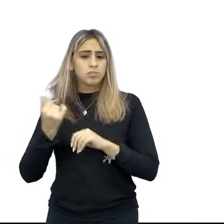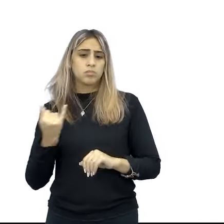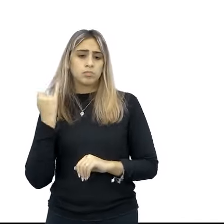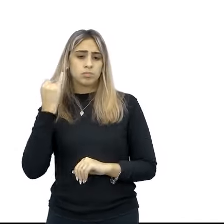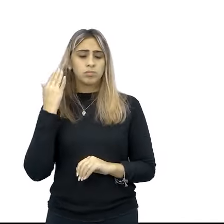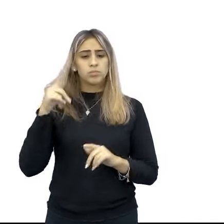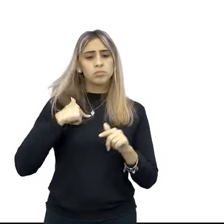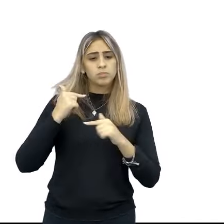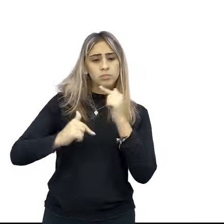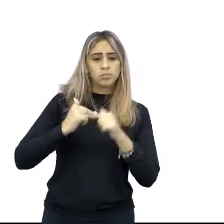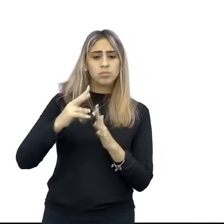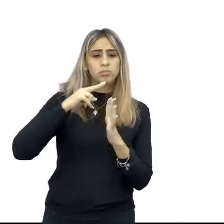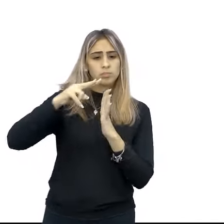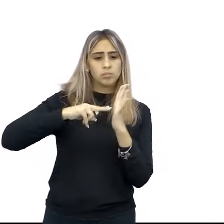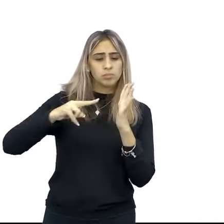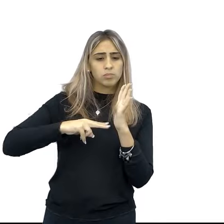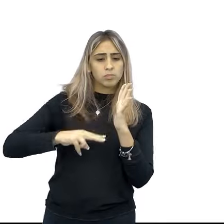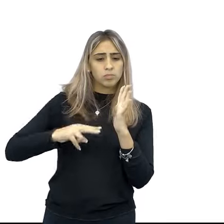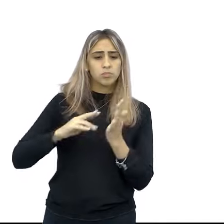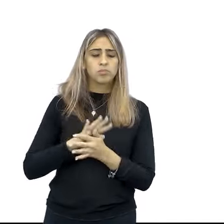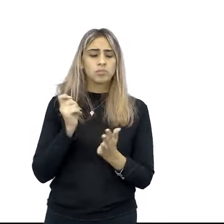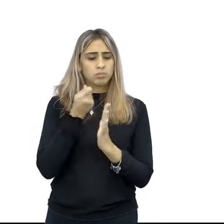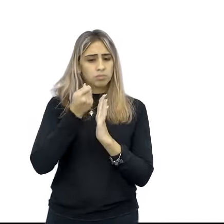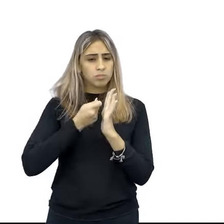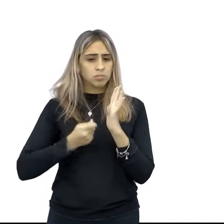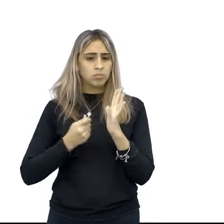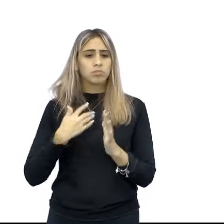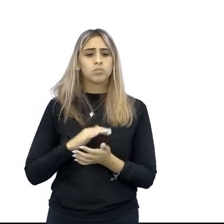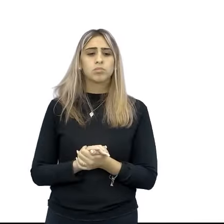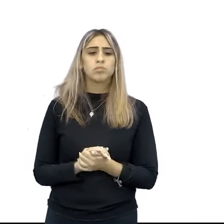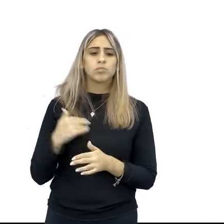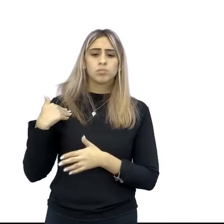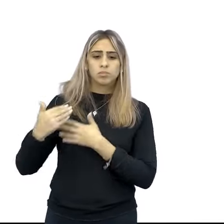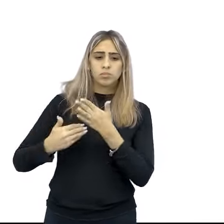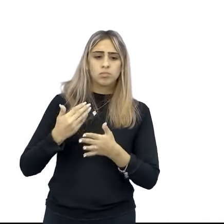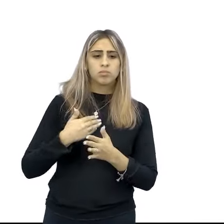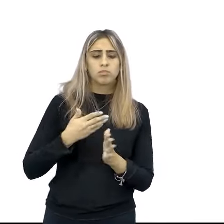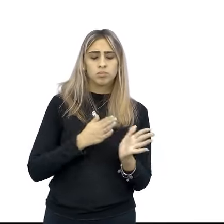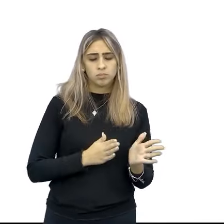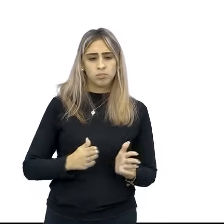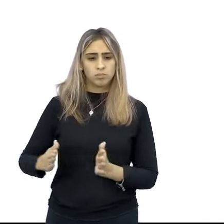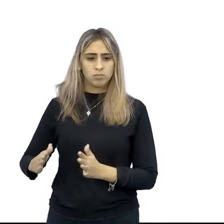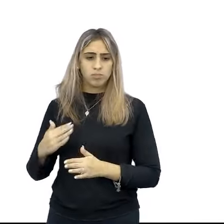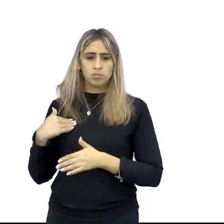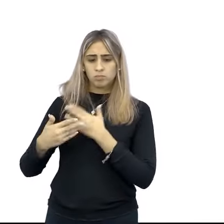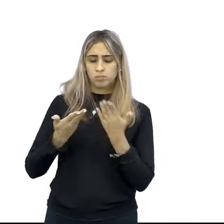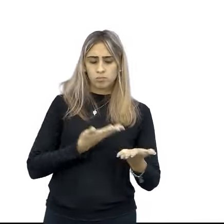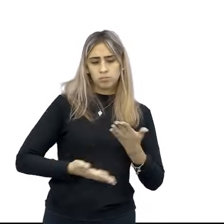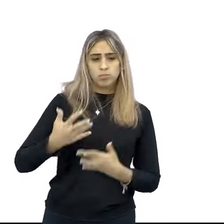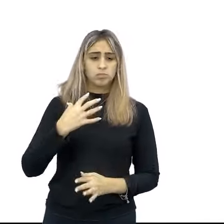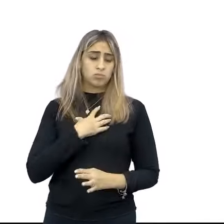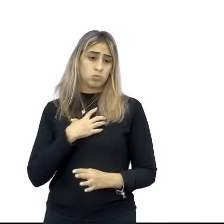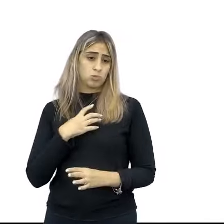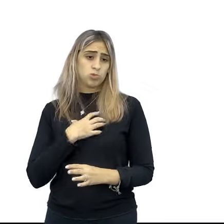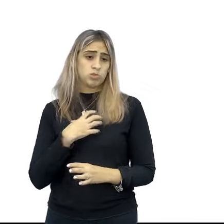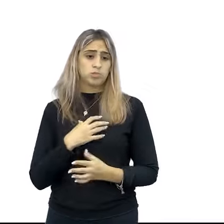a importância do trabalho com a escrita e a leitura, devendo acontecer aí de